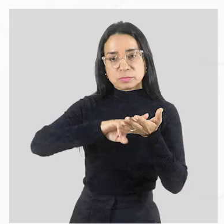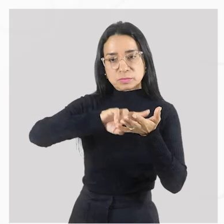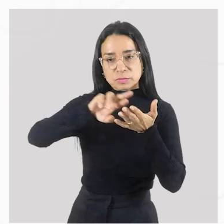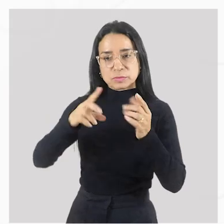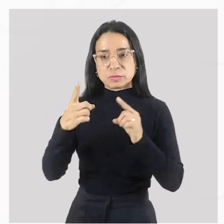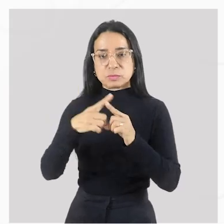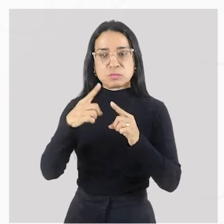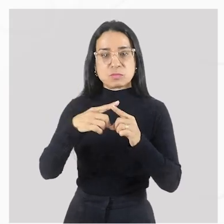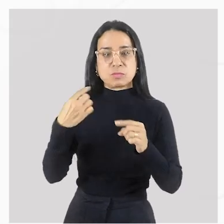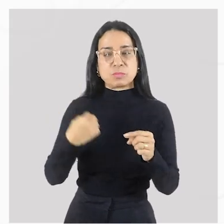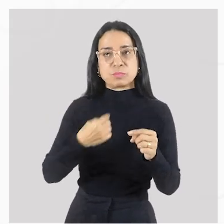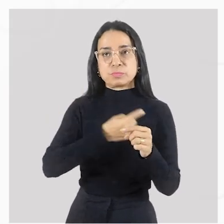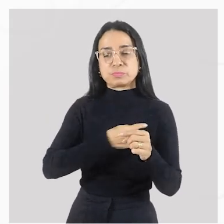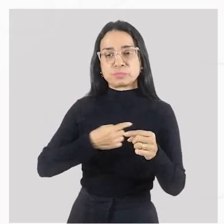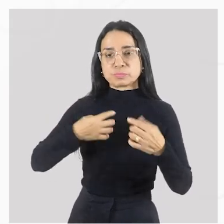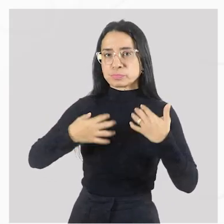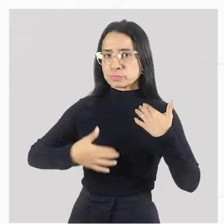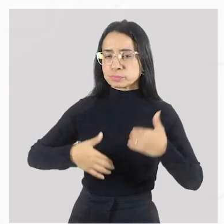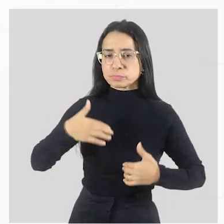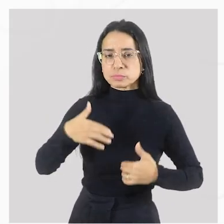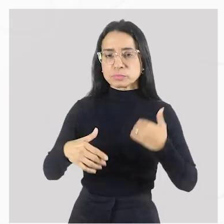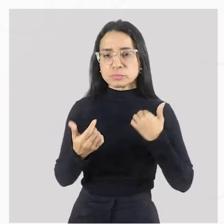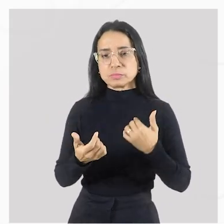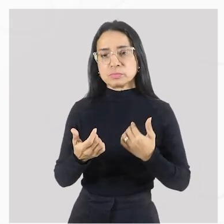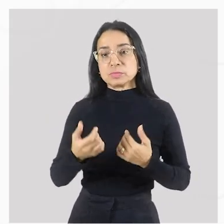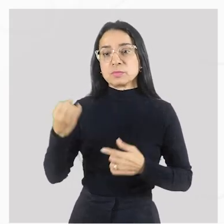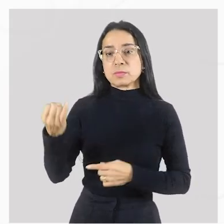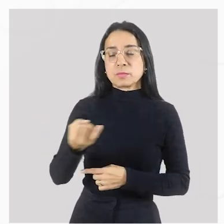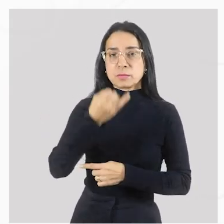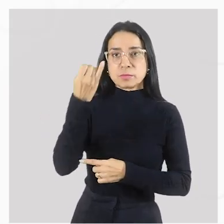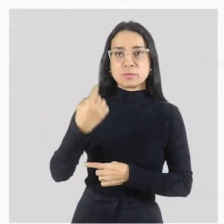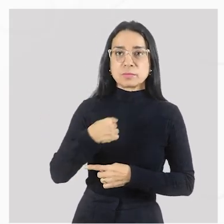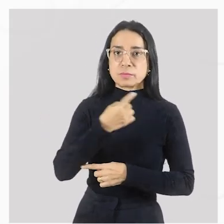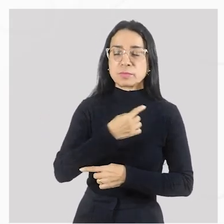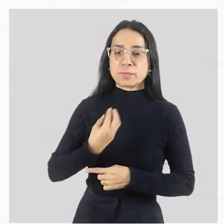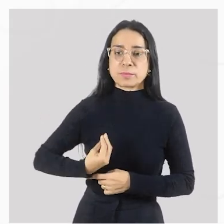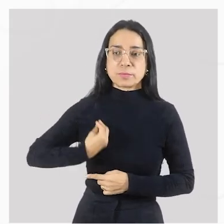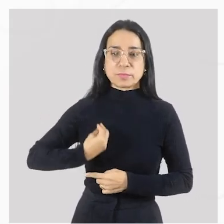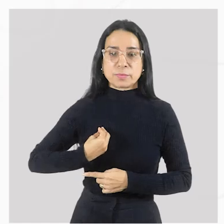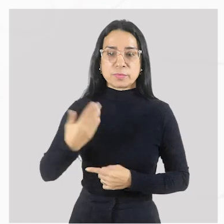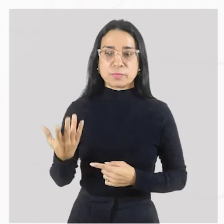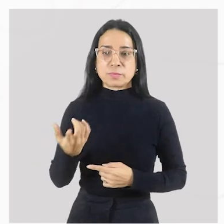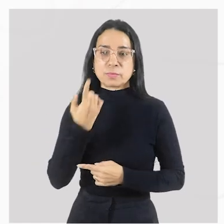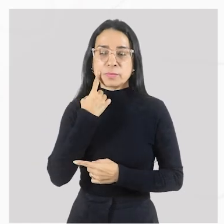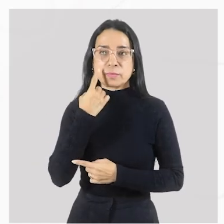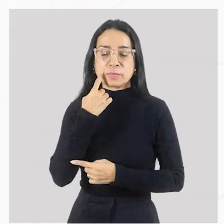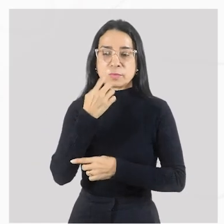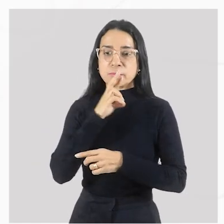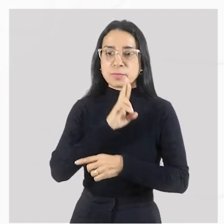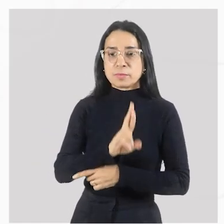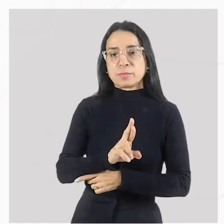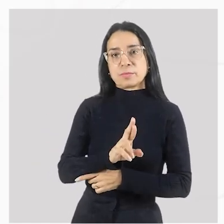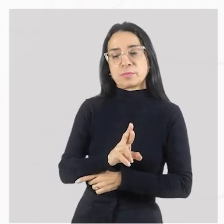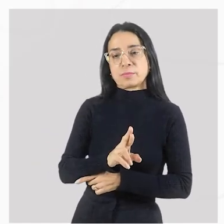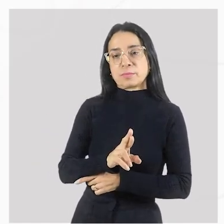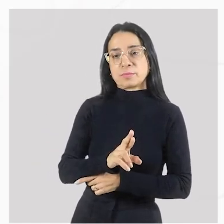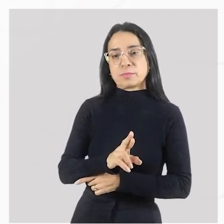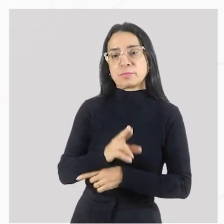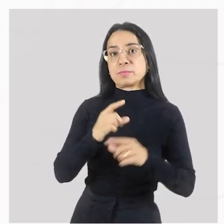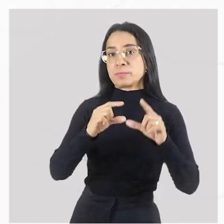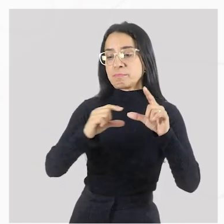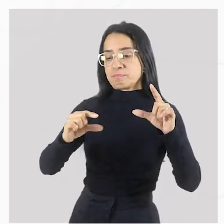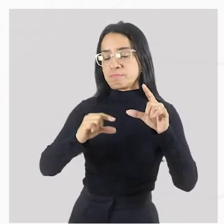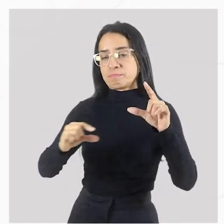organismo, as quais são fundamentais para a nossa sobrevivência. Analise as alternativas abaixo